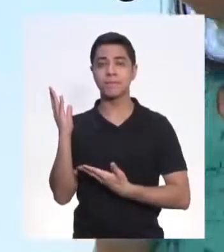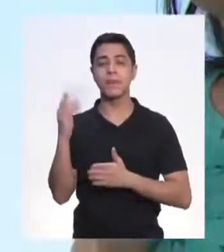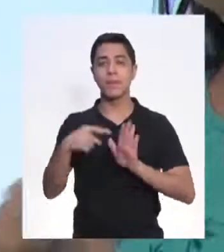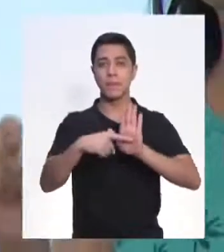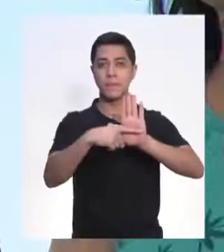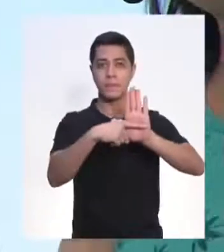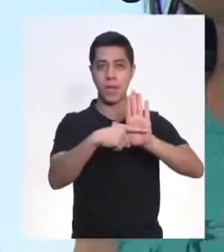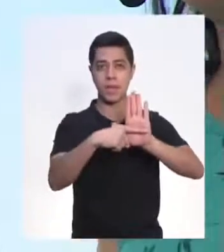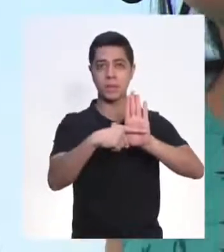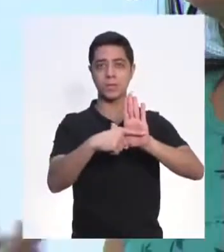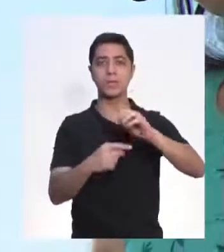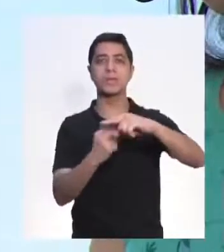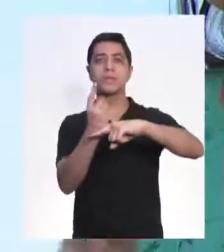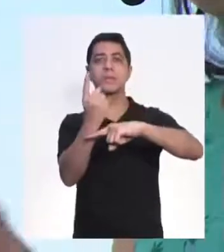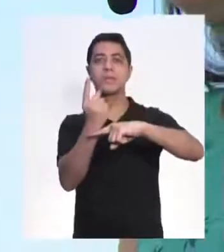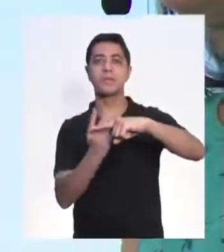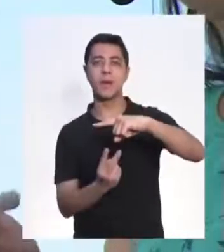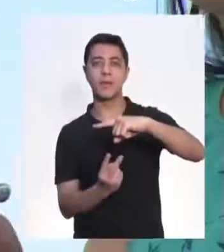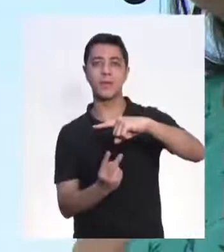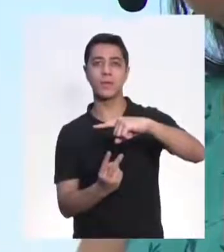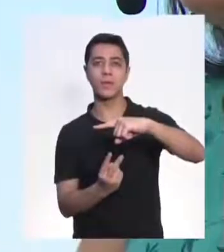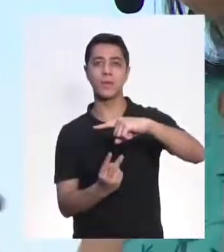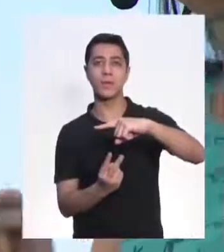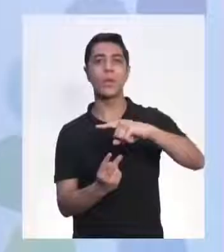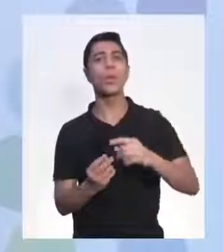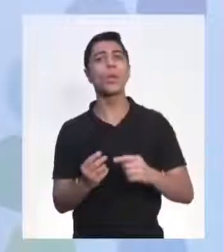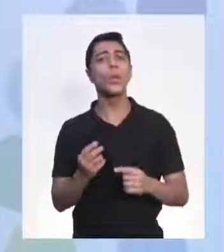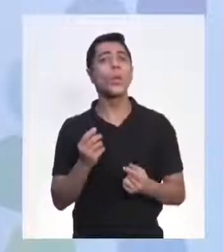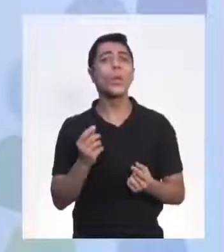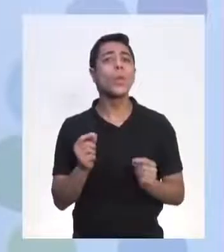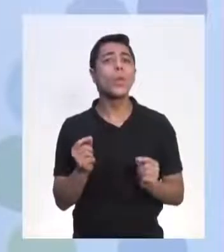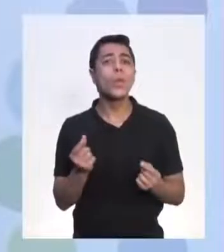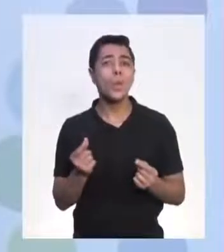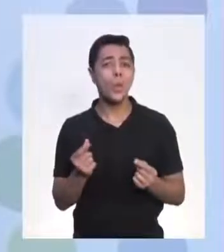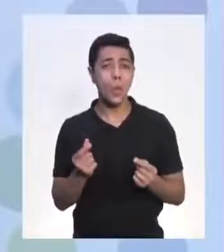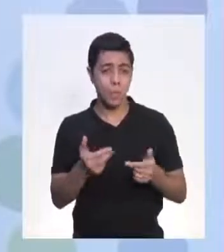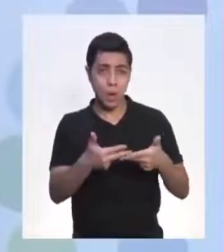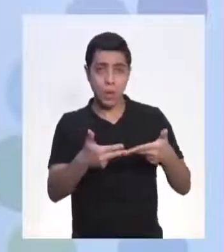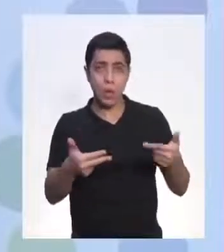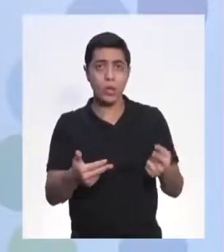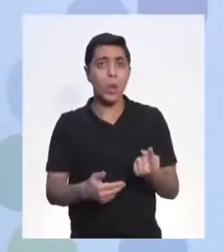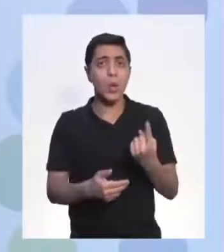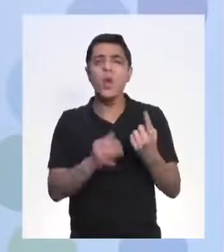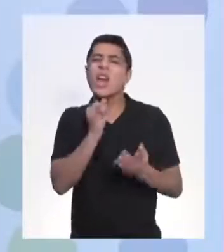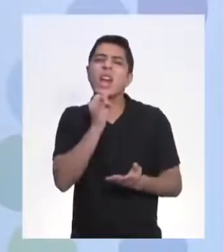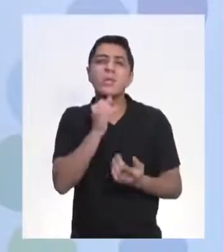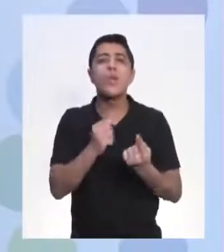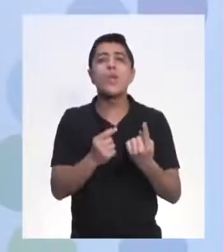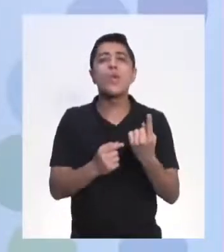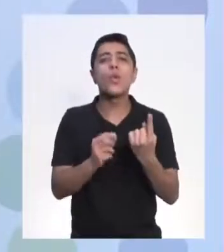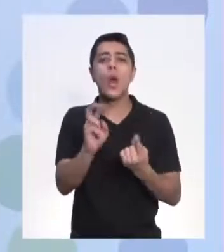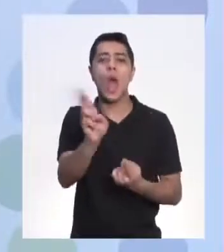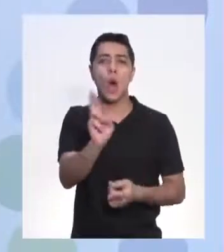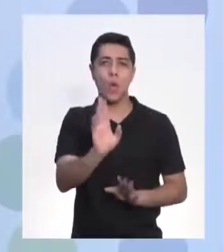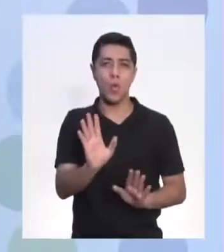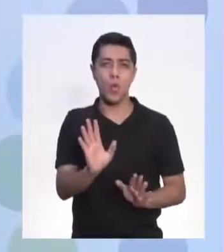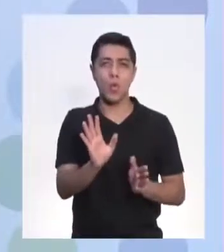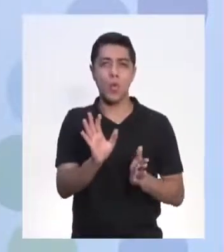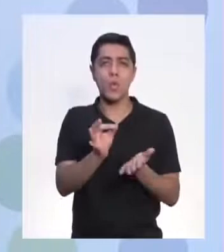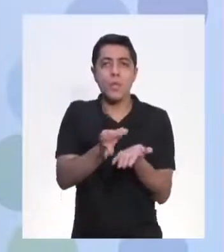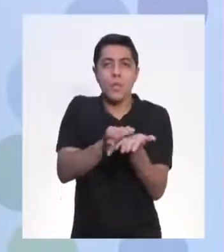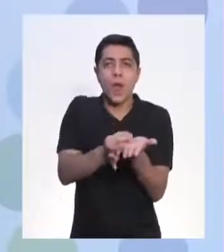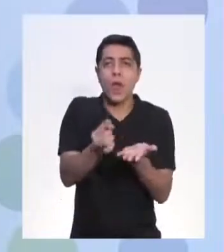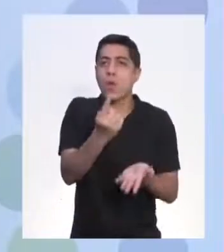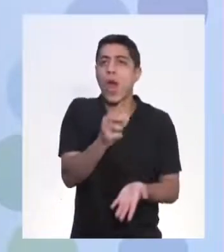2. Menos 1 meio é 1 dividido para 2. 1 dividido para 2, pense em R$1. R$1 dividido para 2